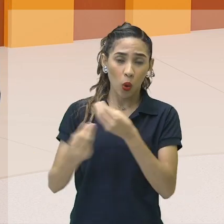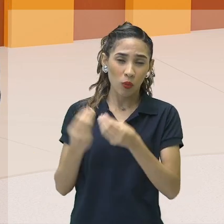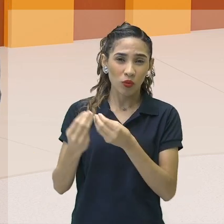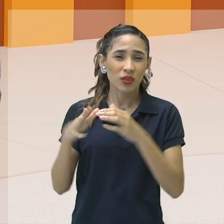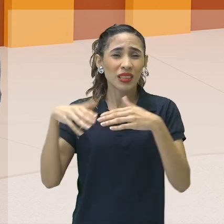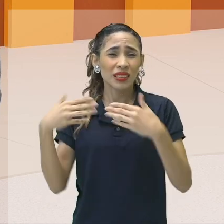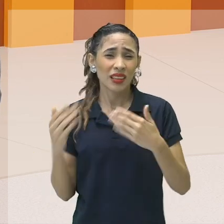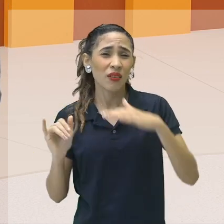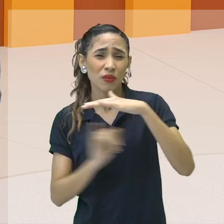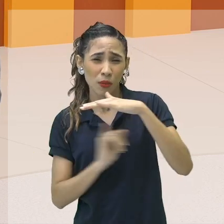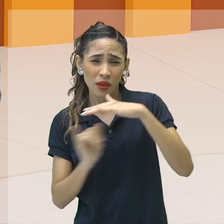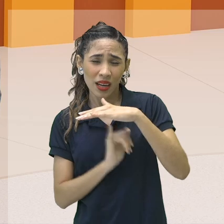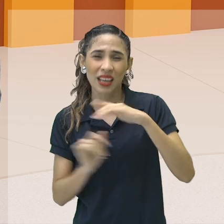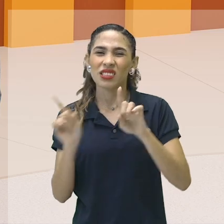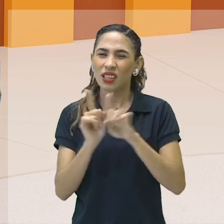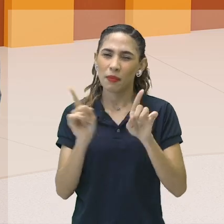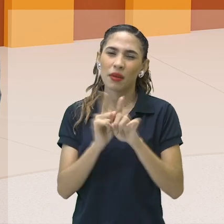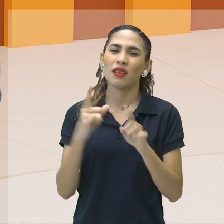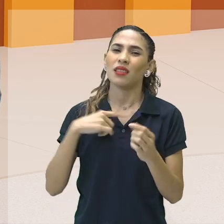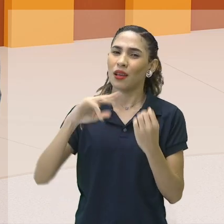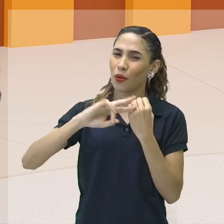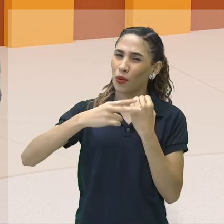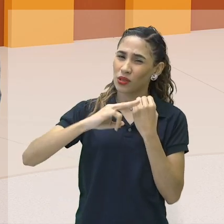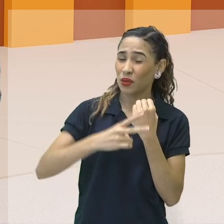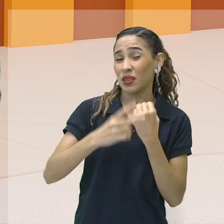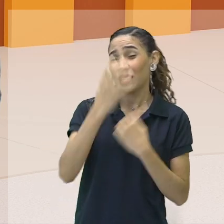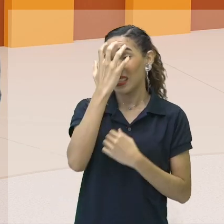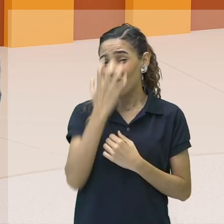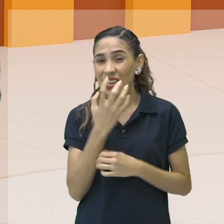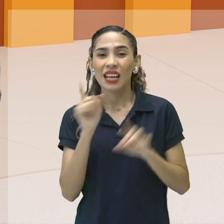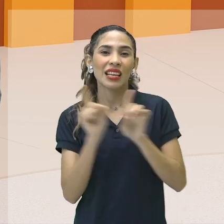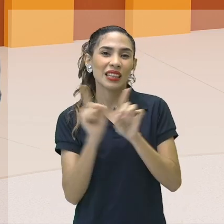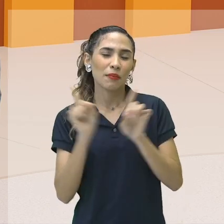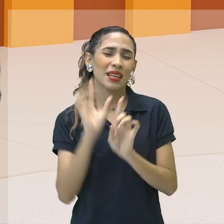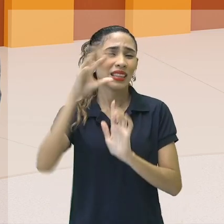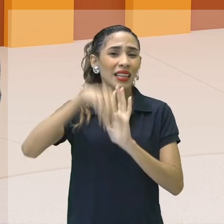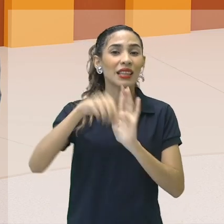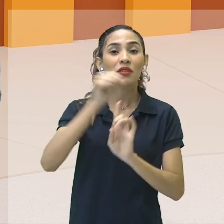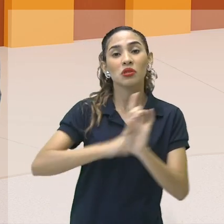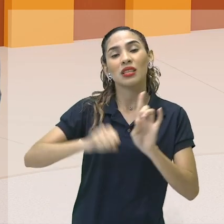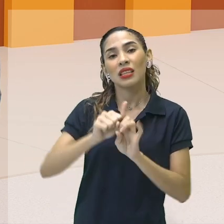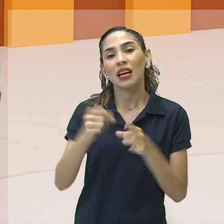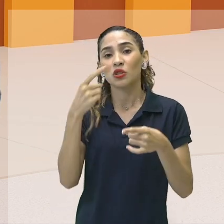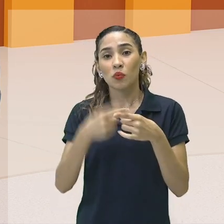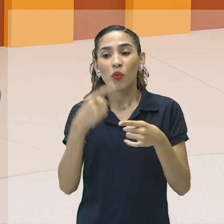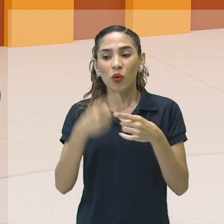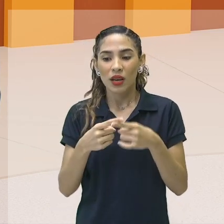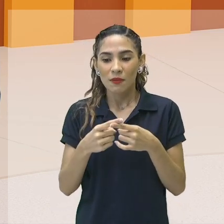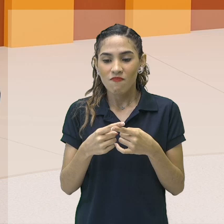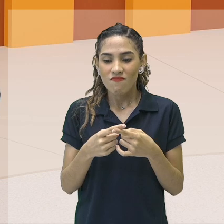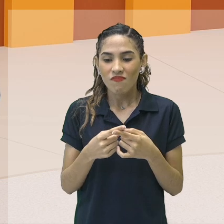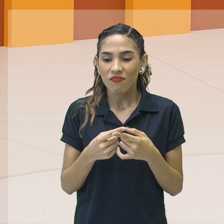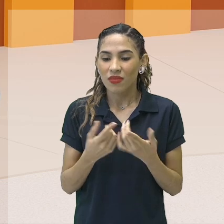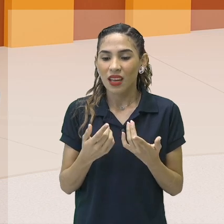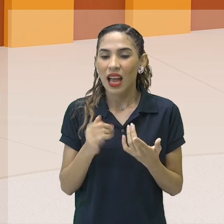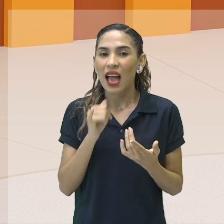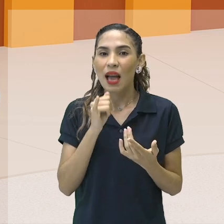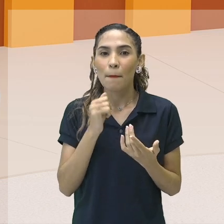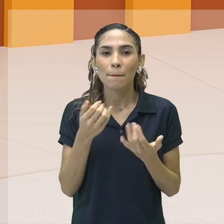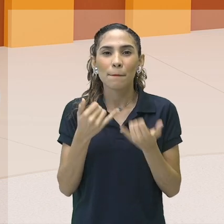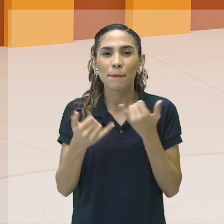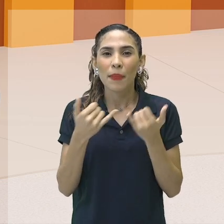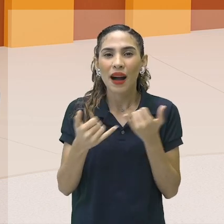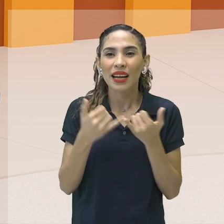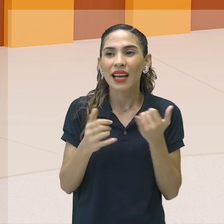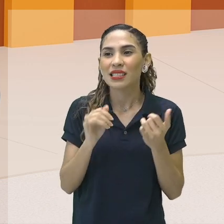informalidade, ela traz essa questão que é uma questão séria, né, na sociedade, porque deixa o trabalhador desassistido, né, na sua